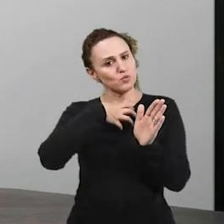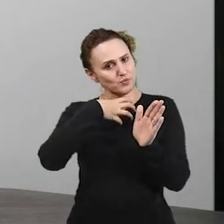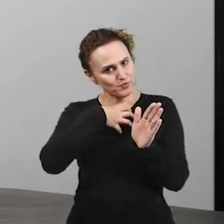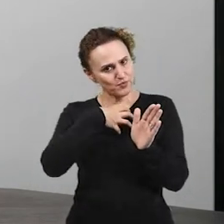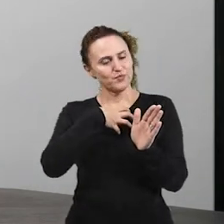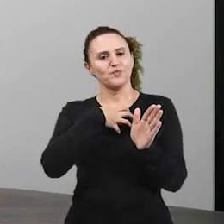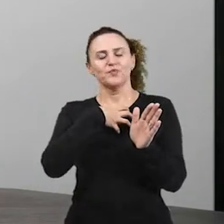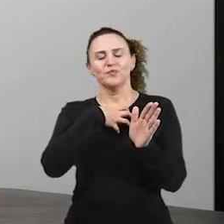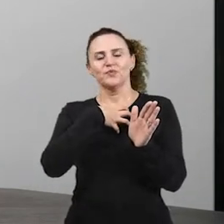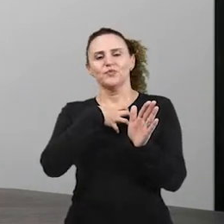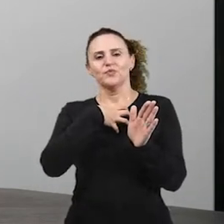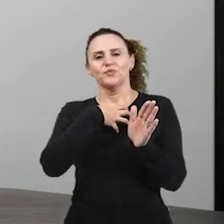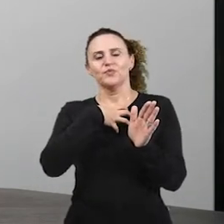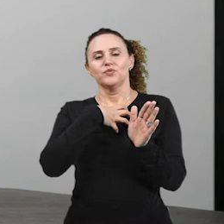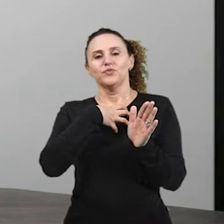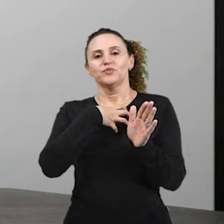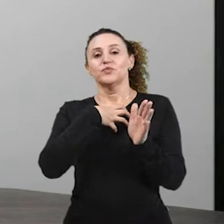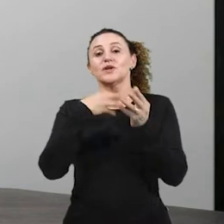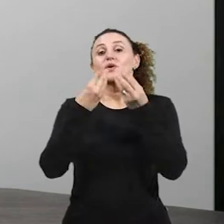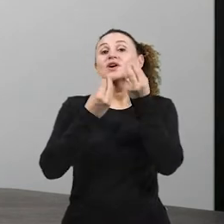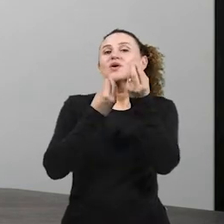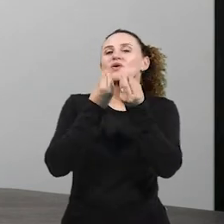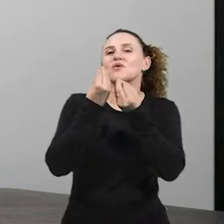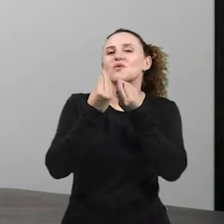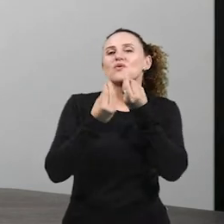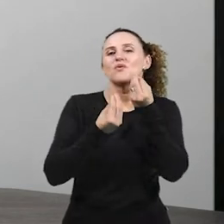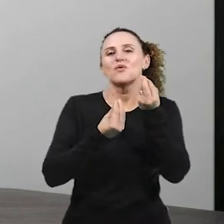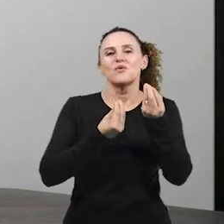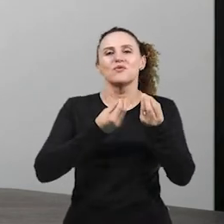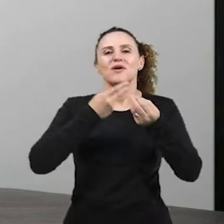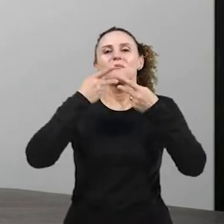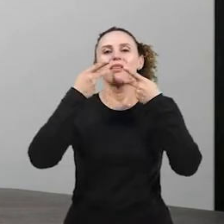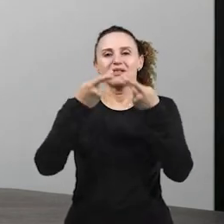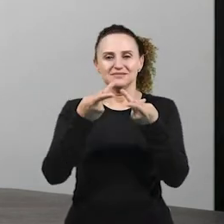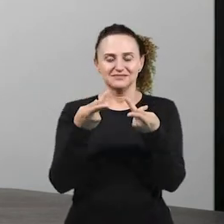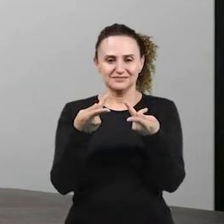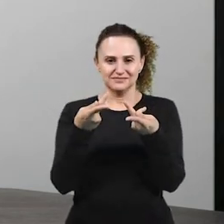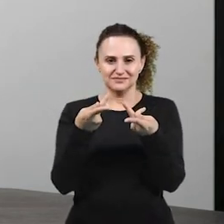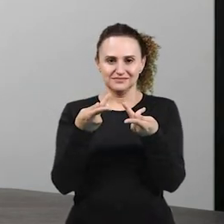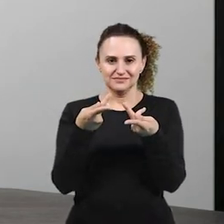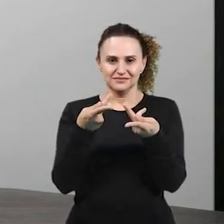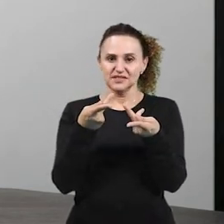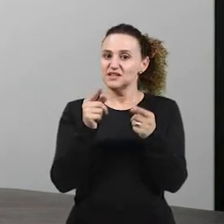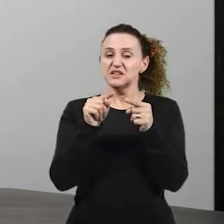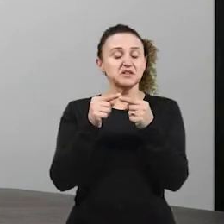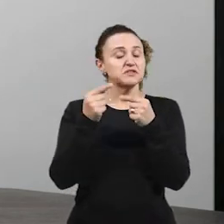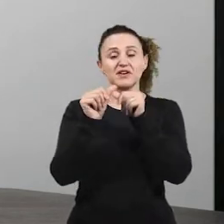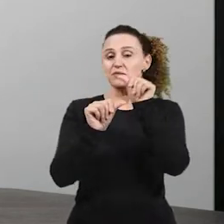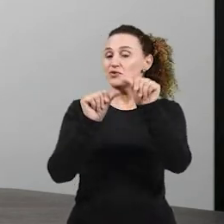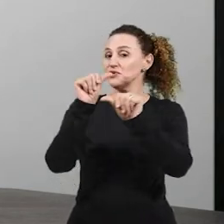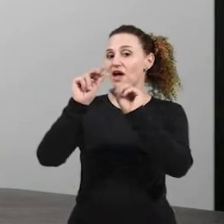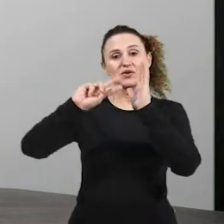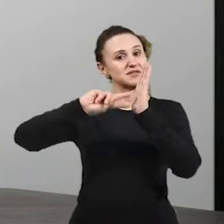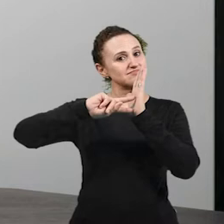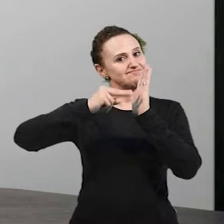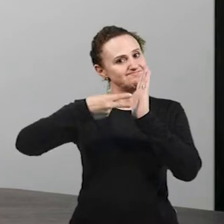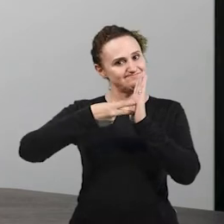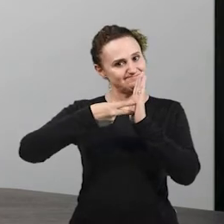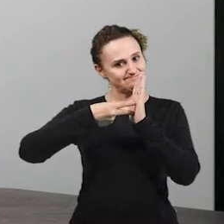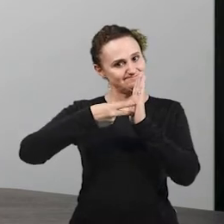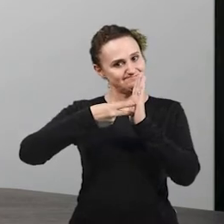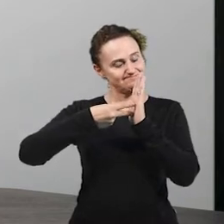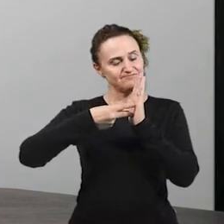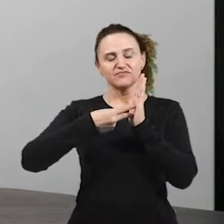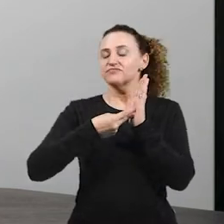outra forma e se produzindo né só que não opera a